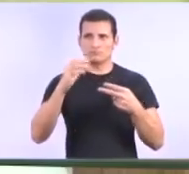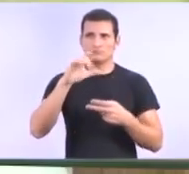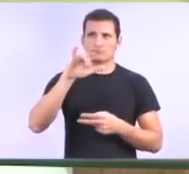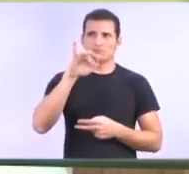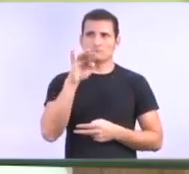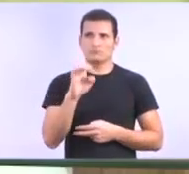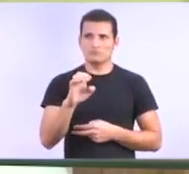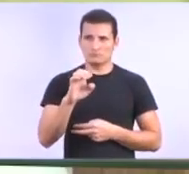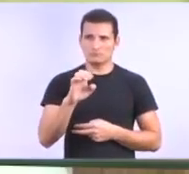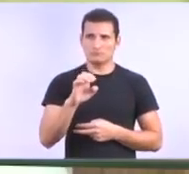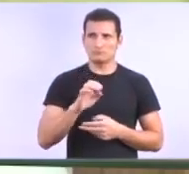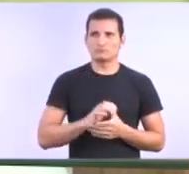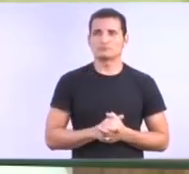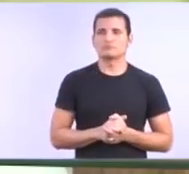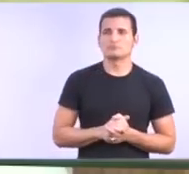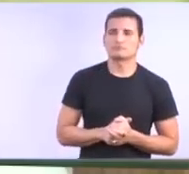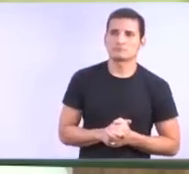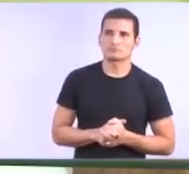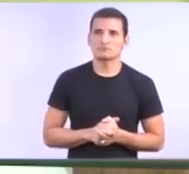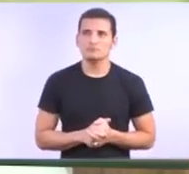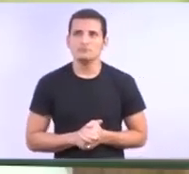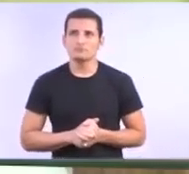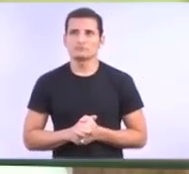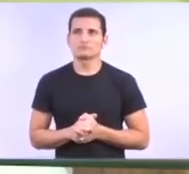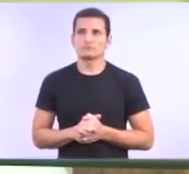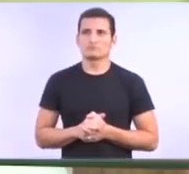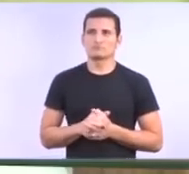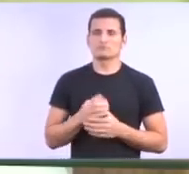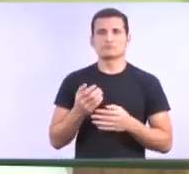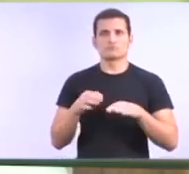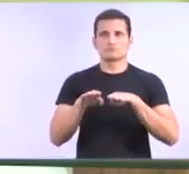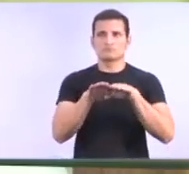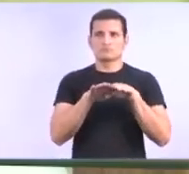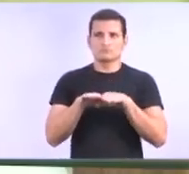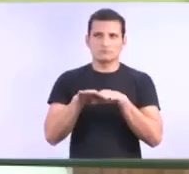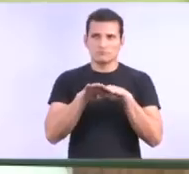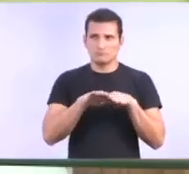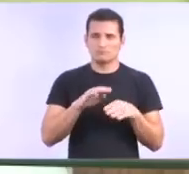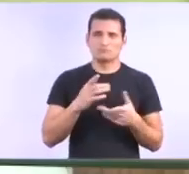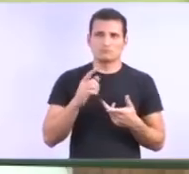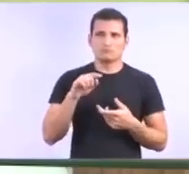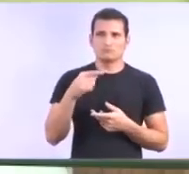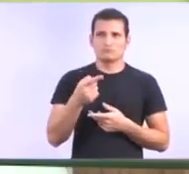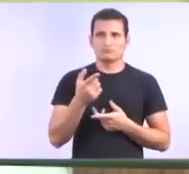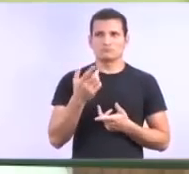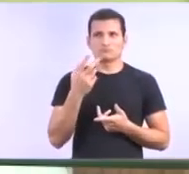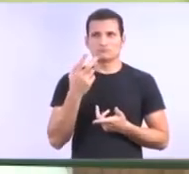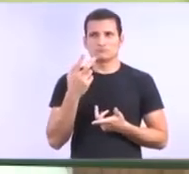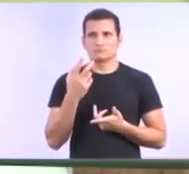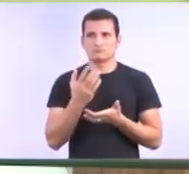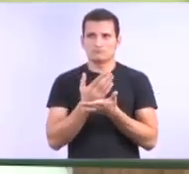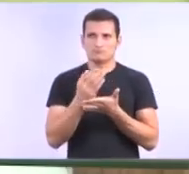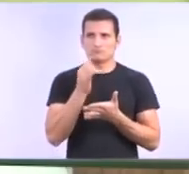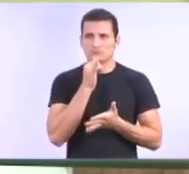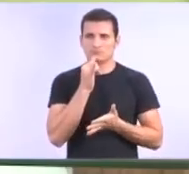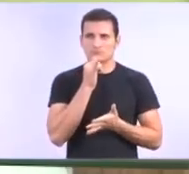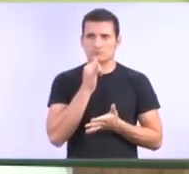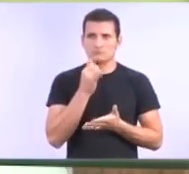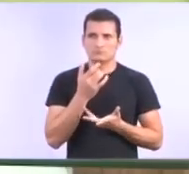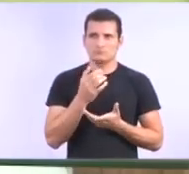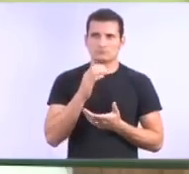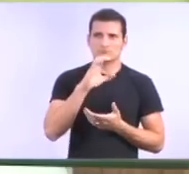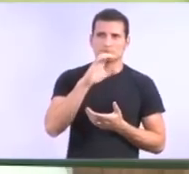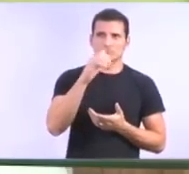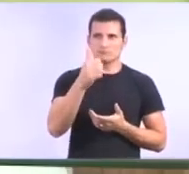foi criado nesse momento. Tá? Embora que, por padrão, se nós vamos ver mais para frente, aí, alguns exemplos vão ser a